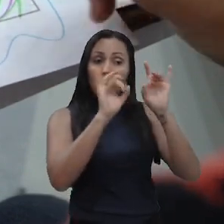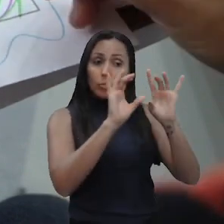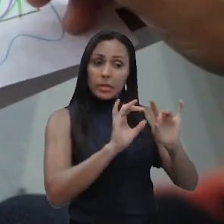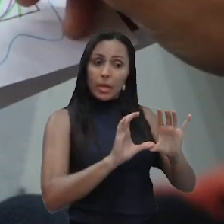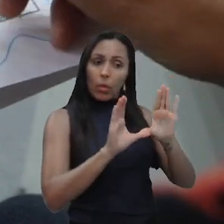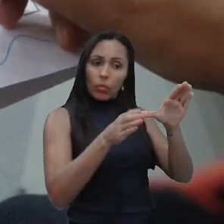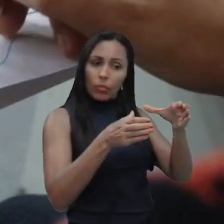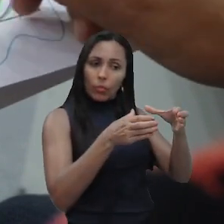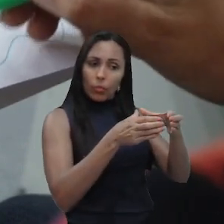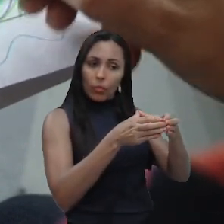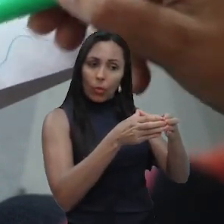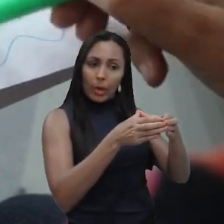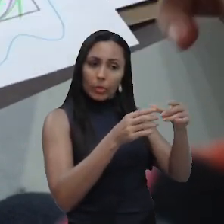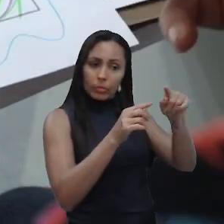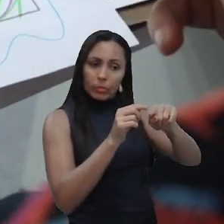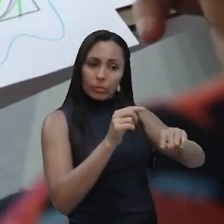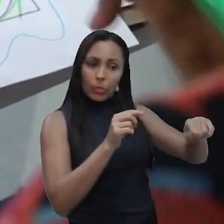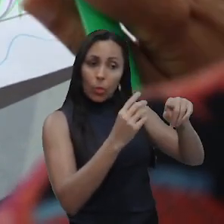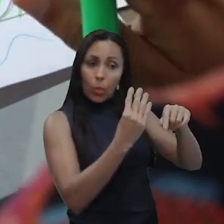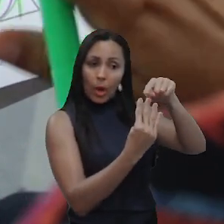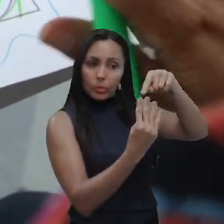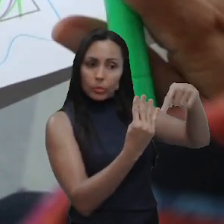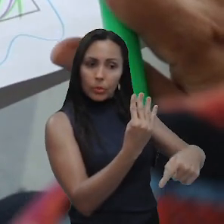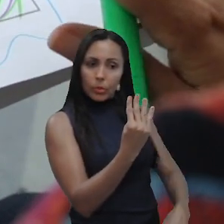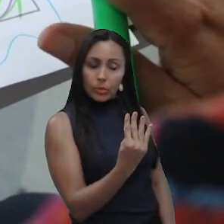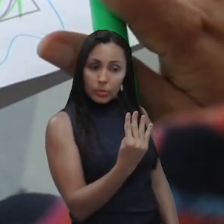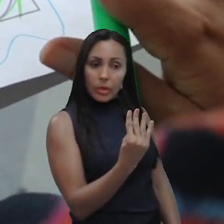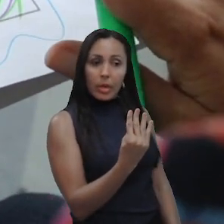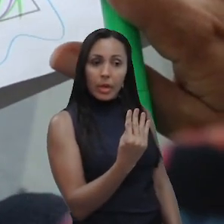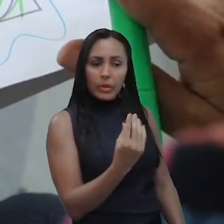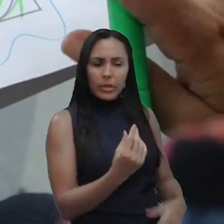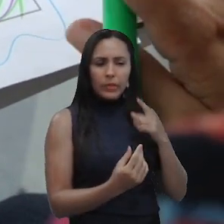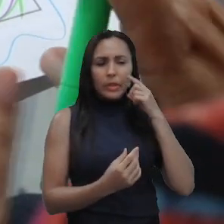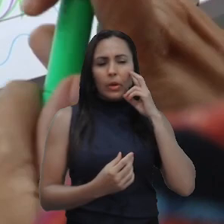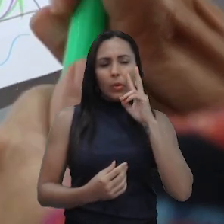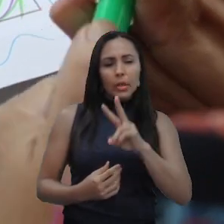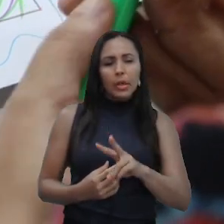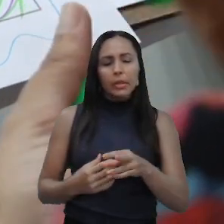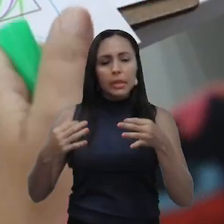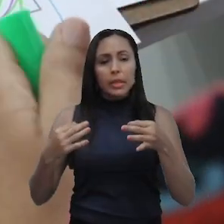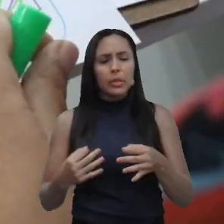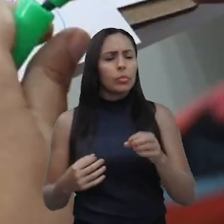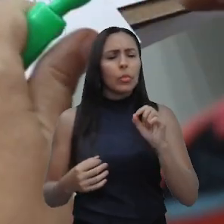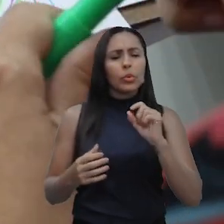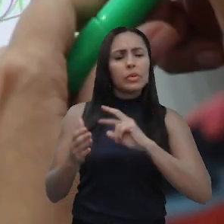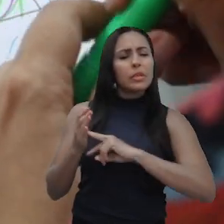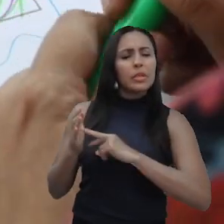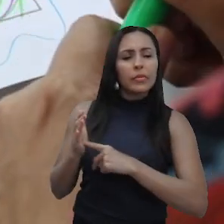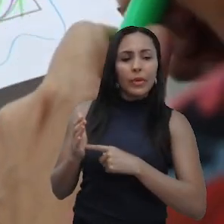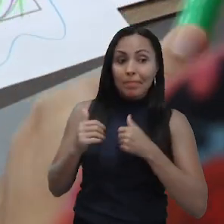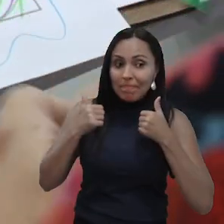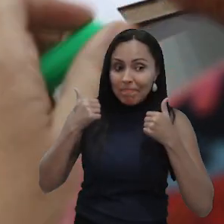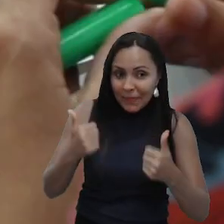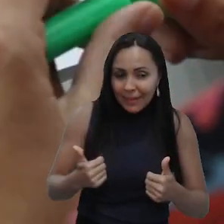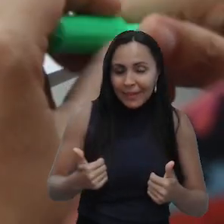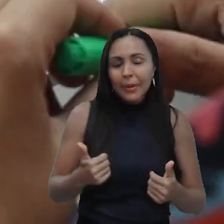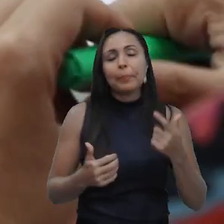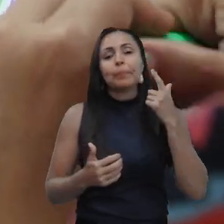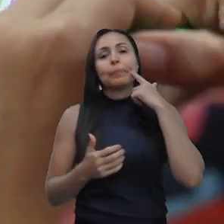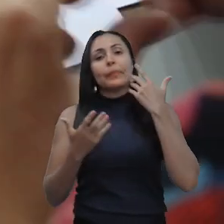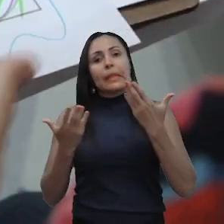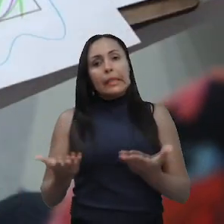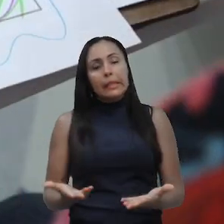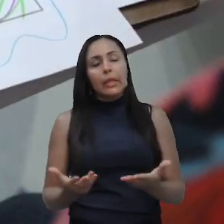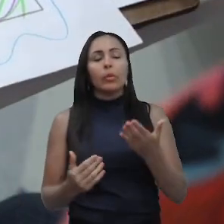formada por 4 módulos. E a gente vai dar uma olhadinha direitinho no que é que isso significa. Beleza? Bem, aí então